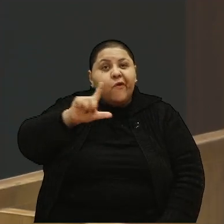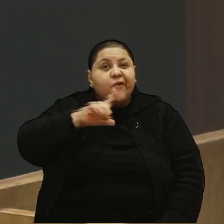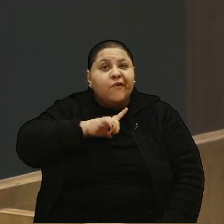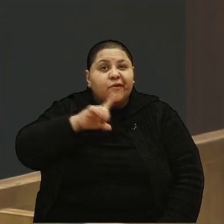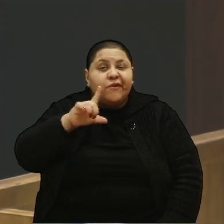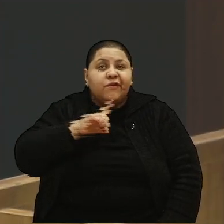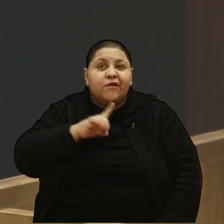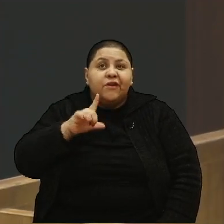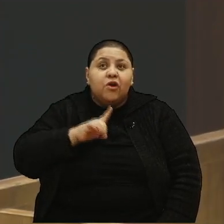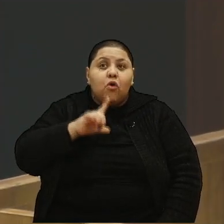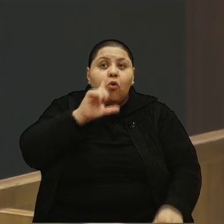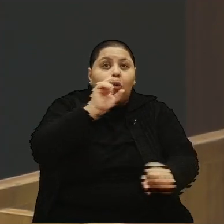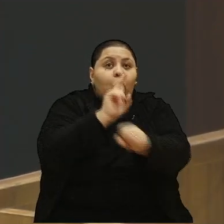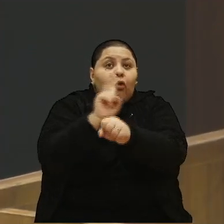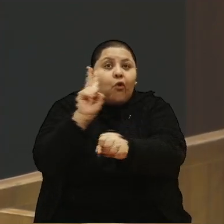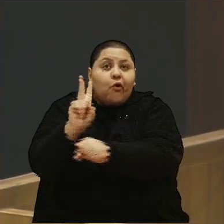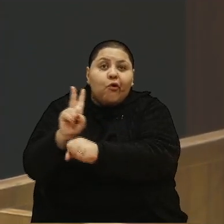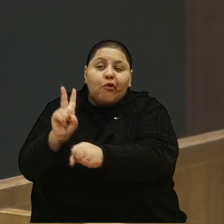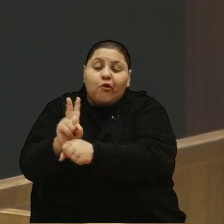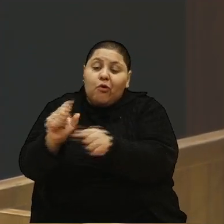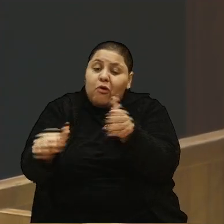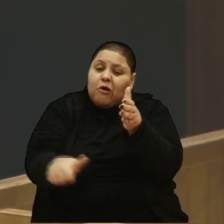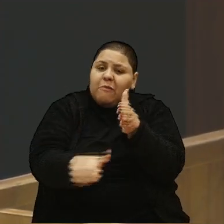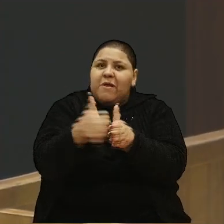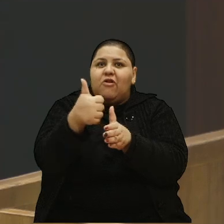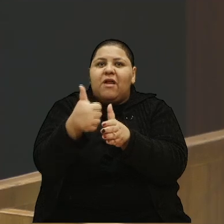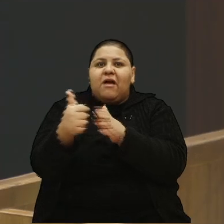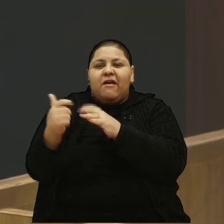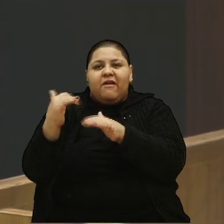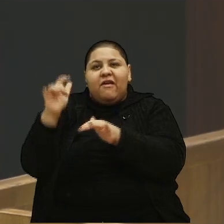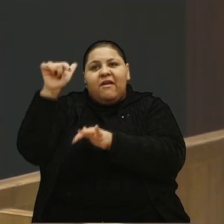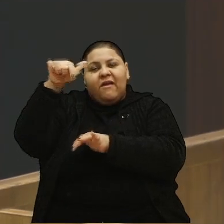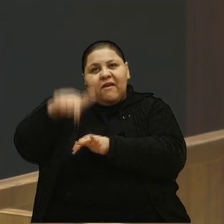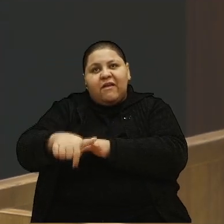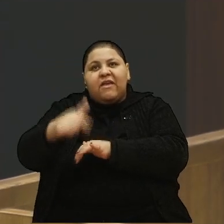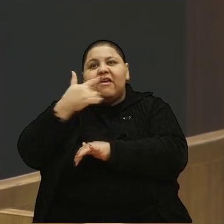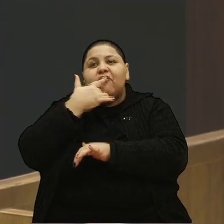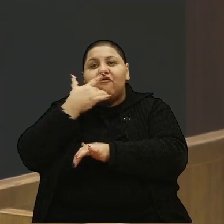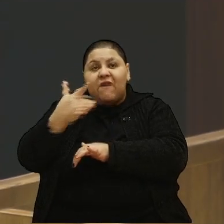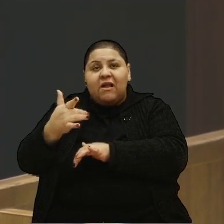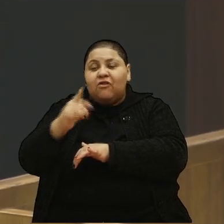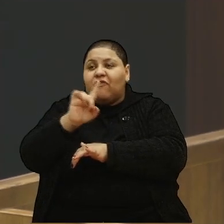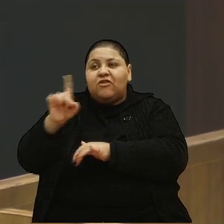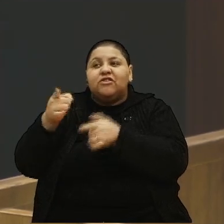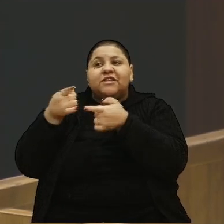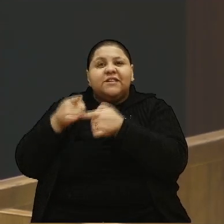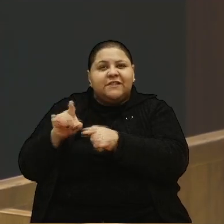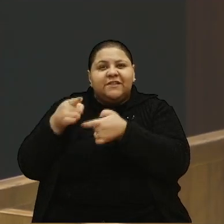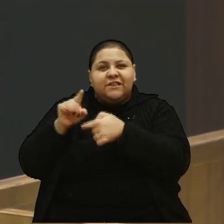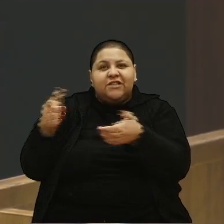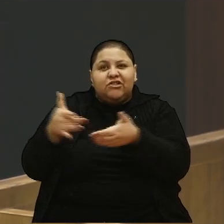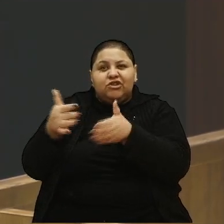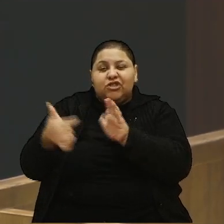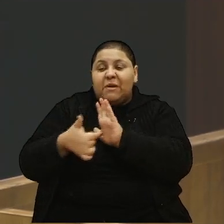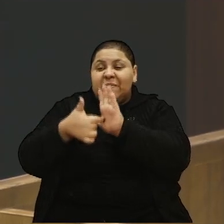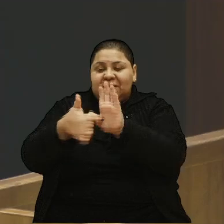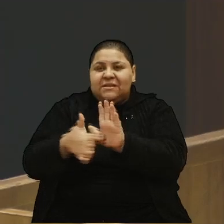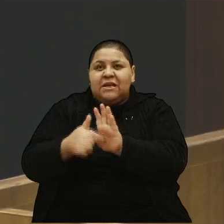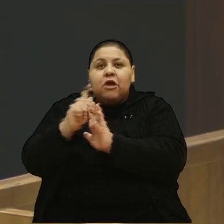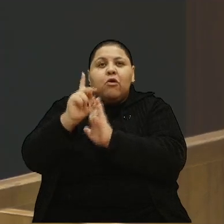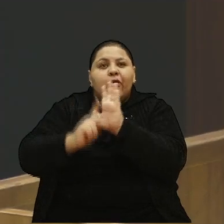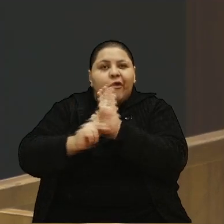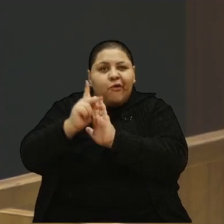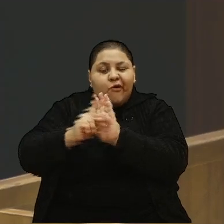o devido cuidado e melhorar o nosso trânsito. E aqui eu só não trago as críticas. Já apresentei alguns projetos.